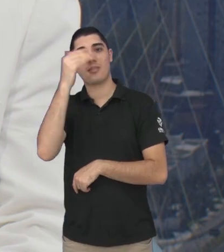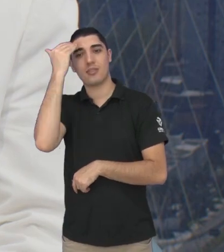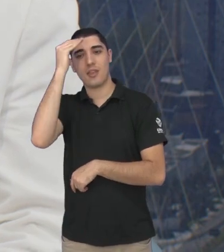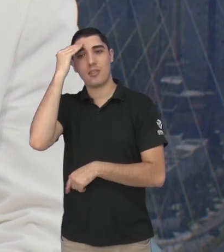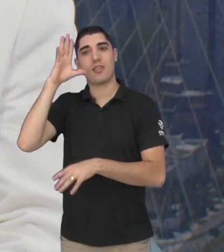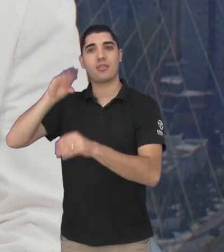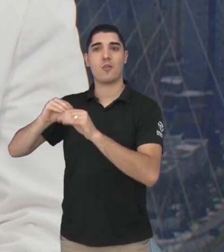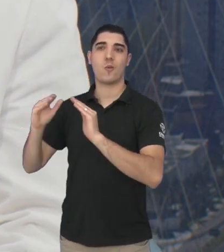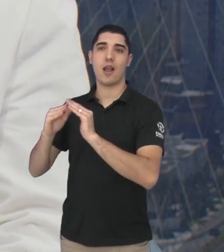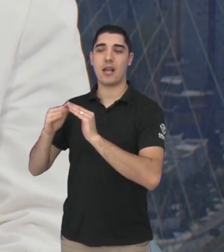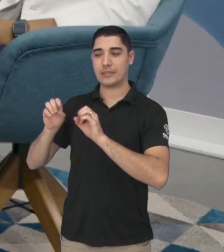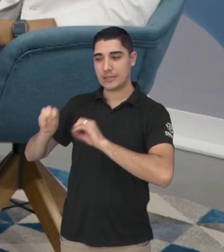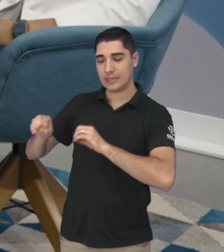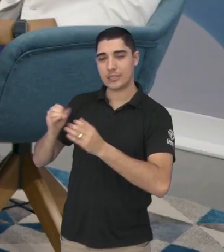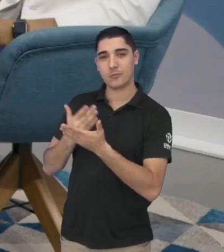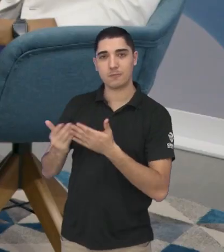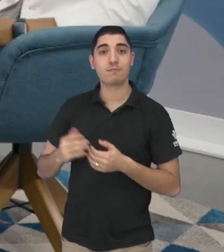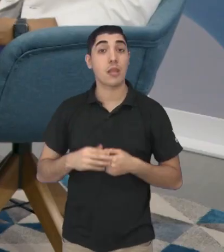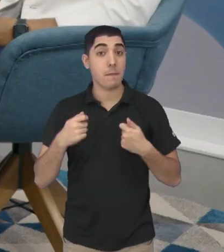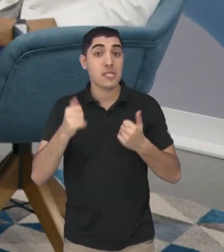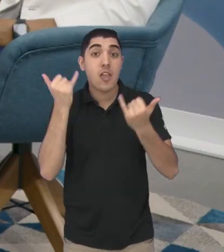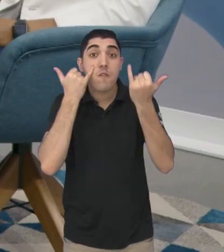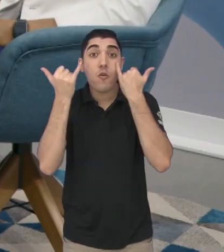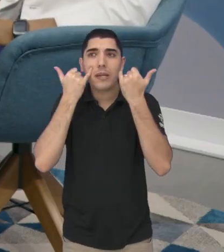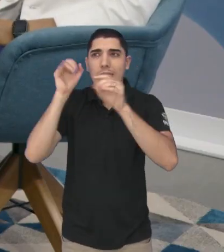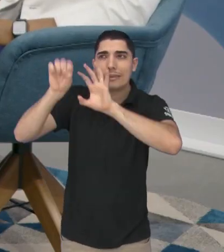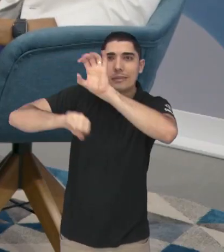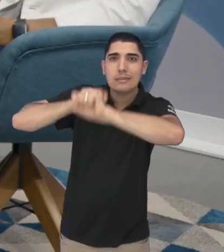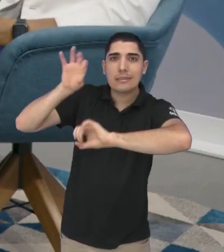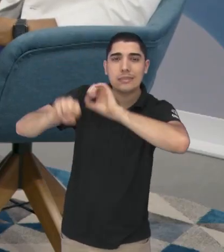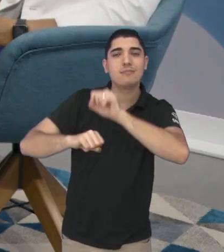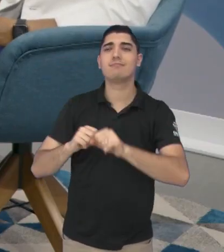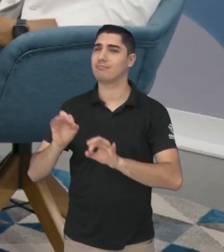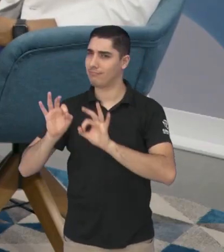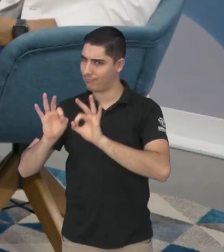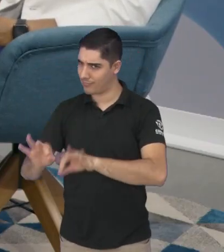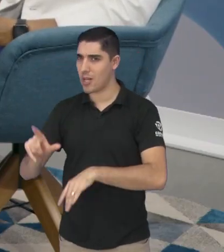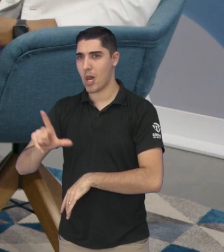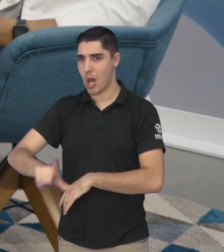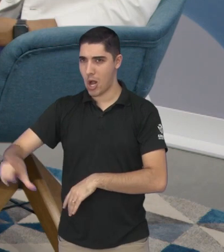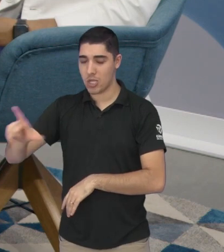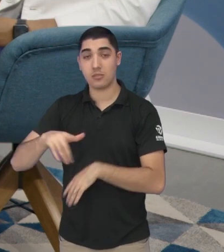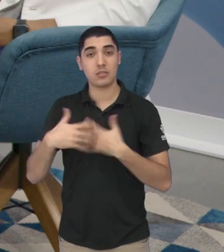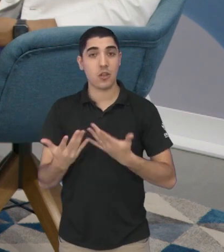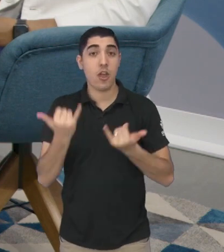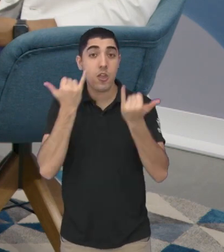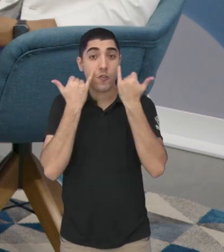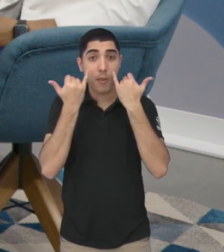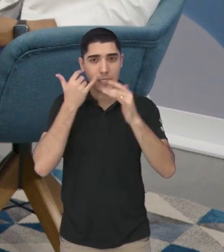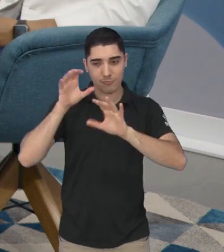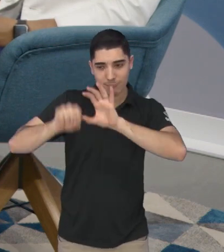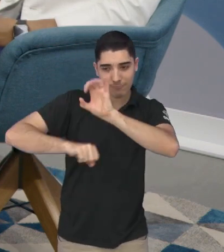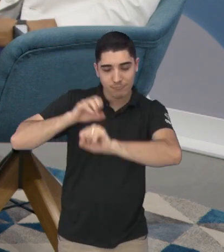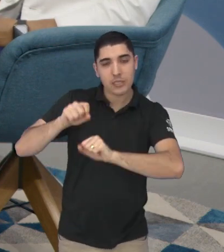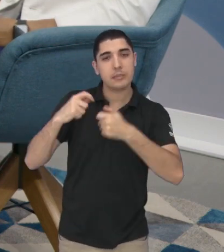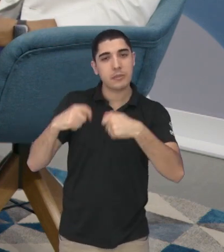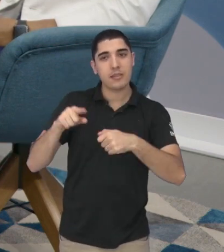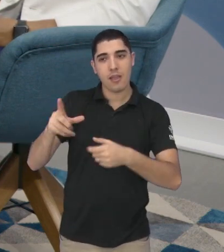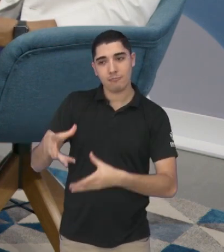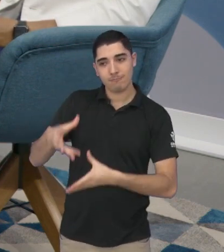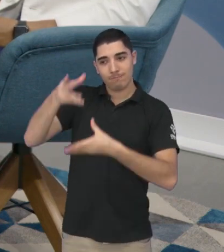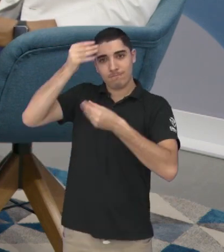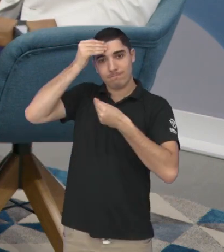você reproduz na sua casa. É buscar informação, com né? certeza, e o diálogo, sempre. Acho que são as informações, tudo que a gente falou que fica,